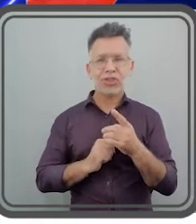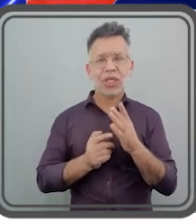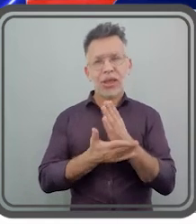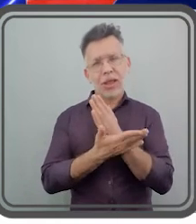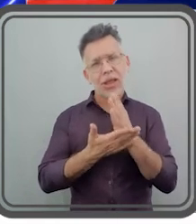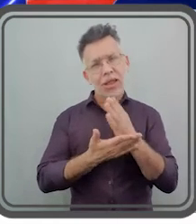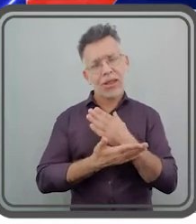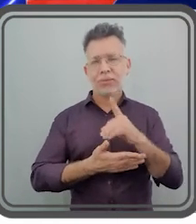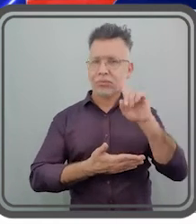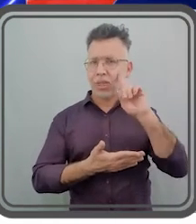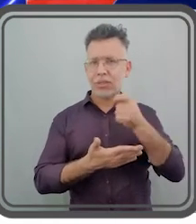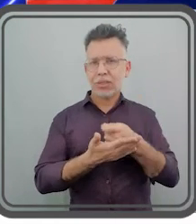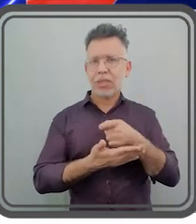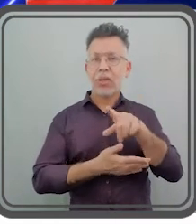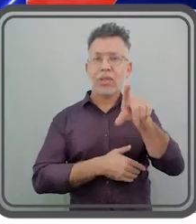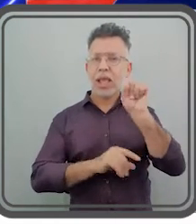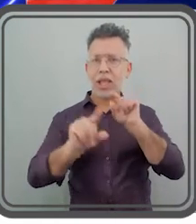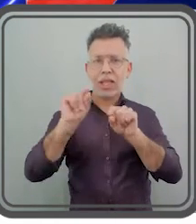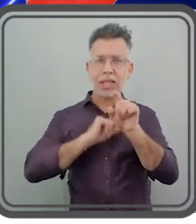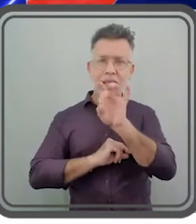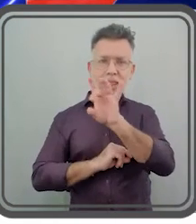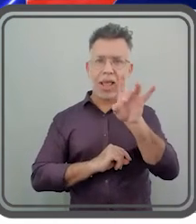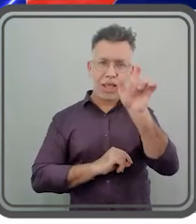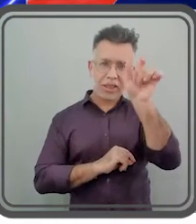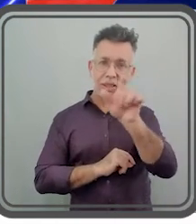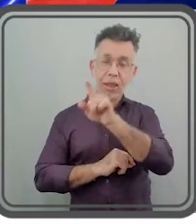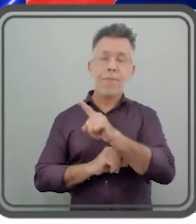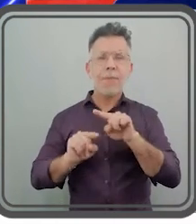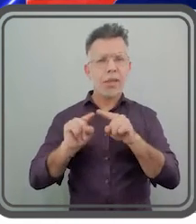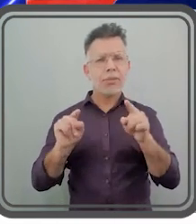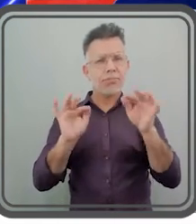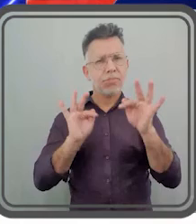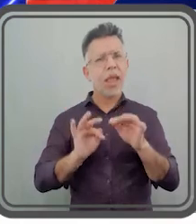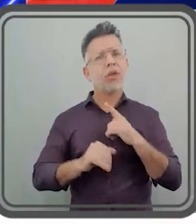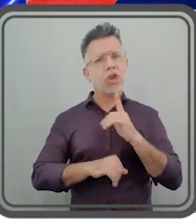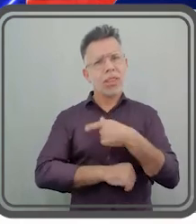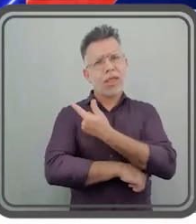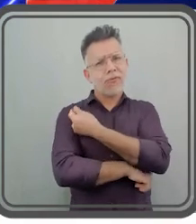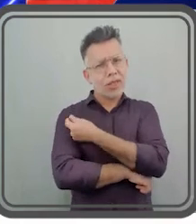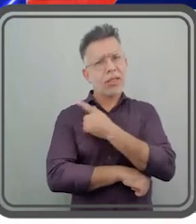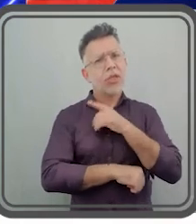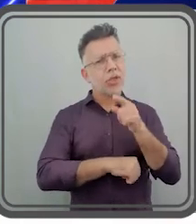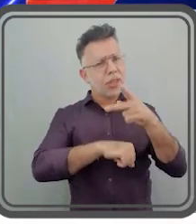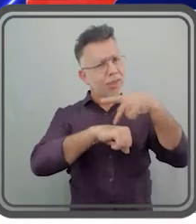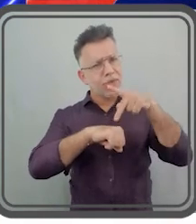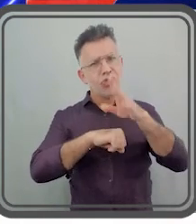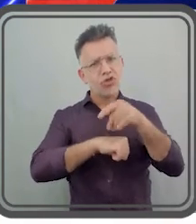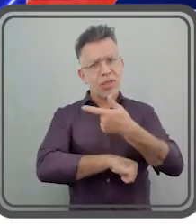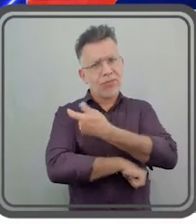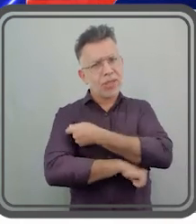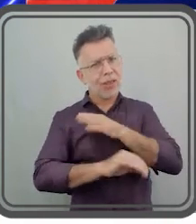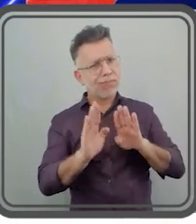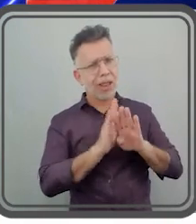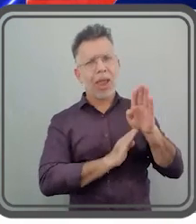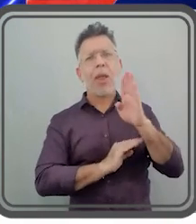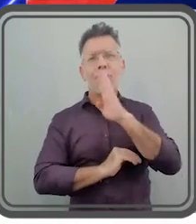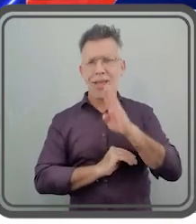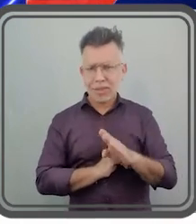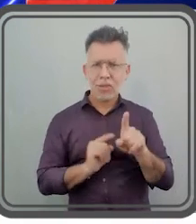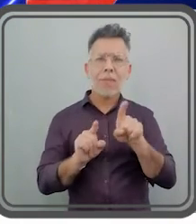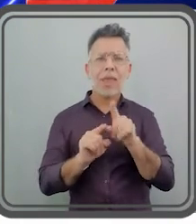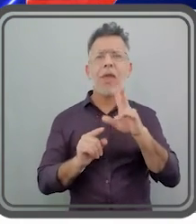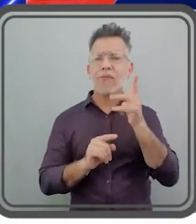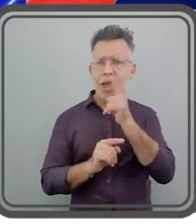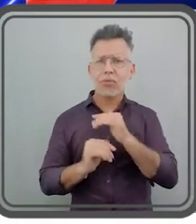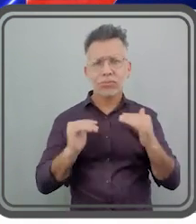decisão individual de cada pessoa mas acho que tu a gente está otimista a gente ver que a gente tem vacina Já tem alguns países já com também abastado o Brasil também